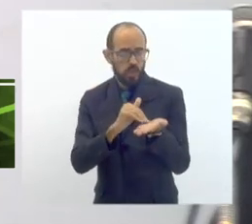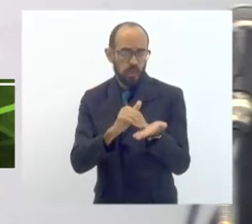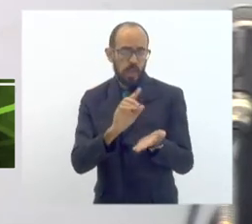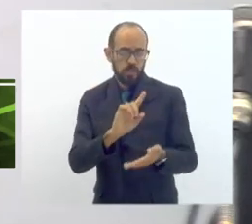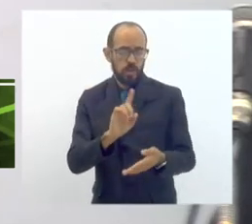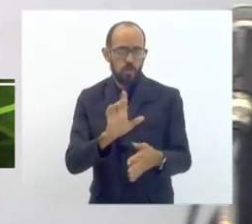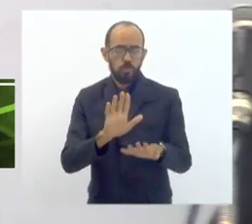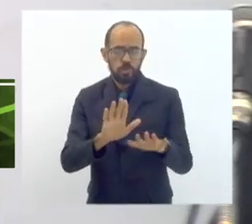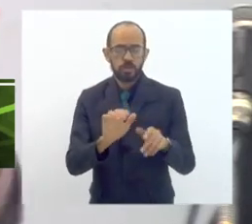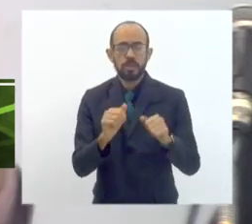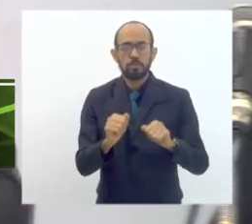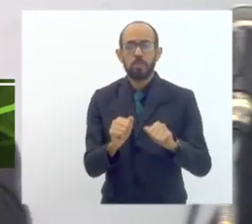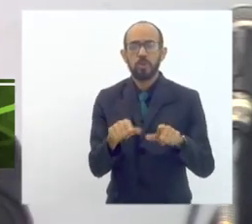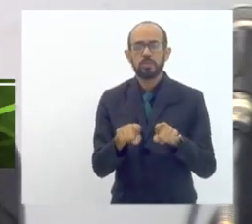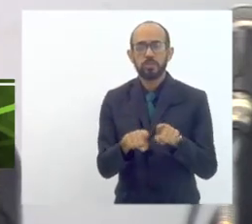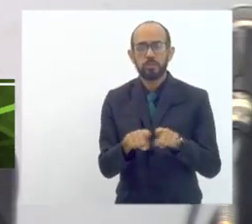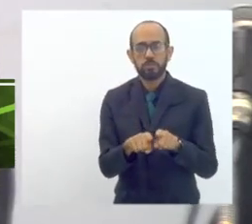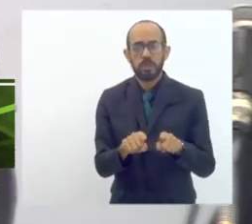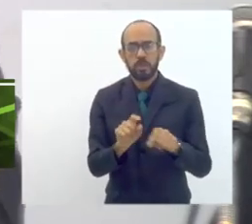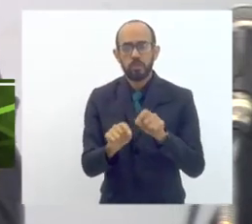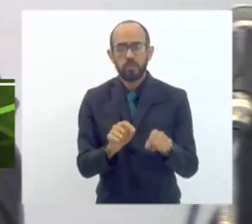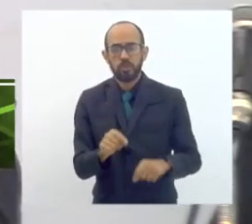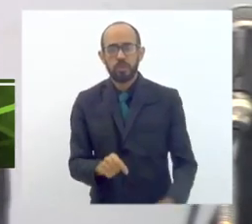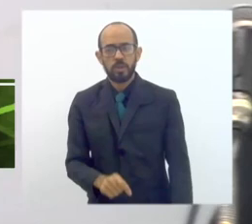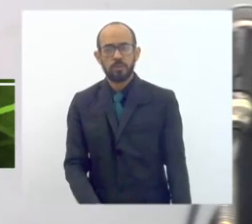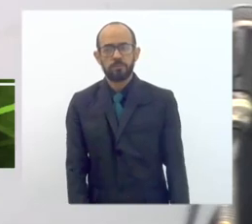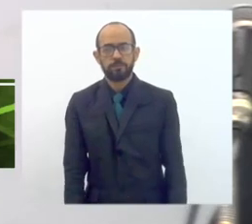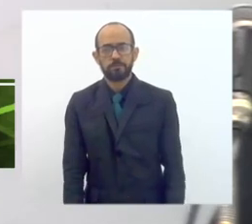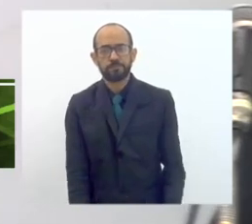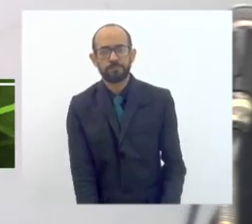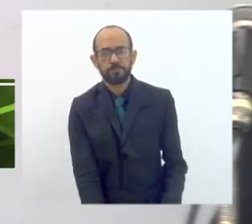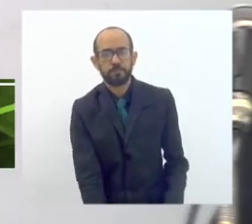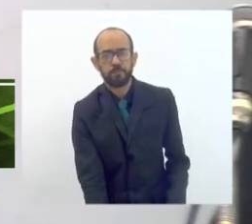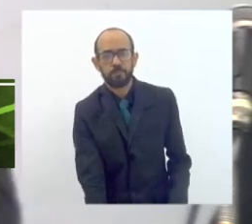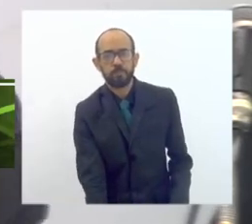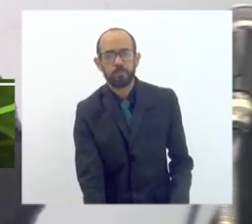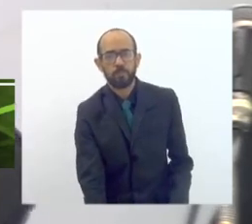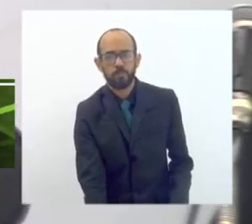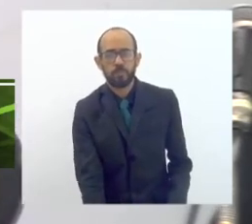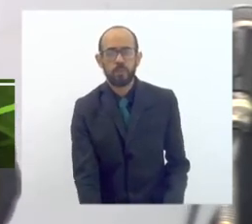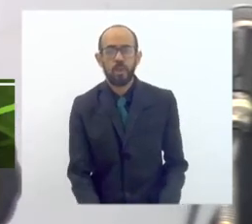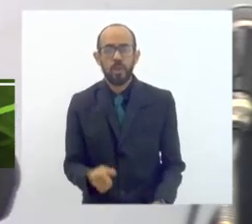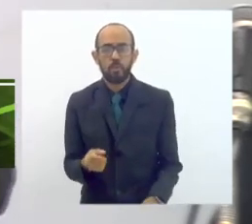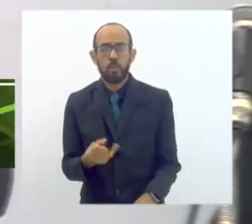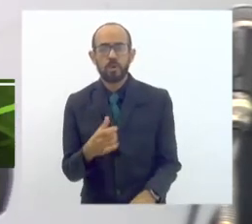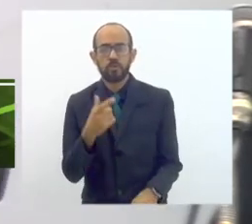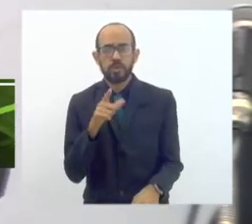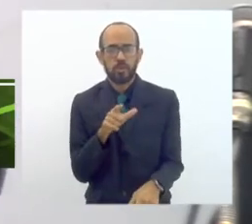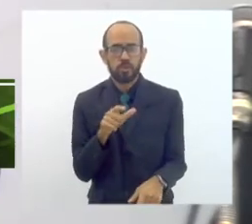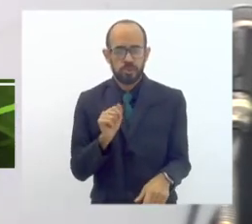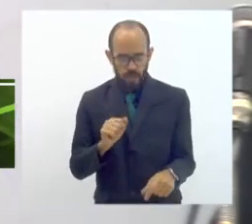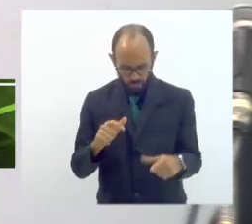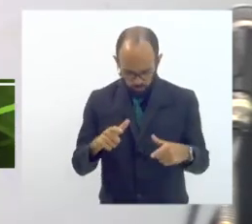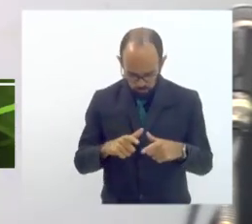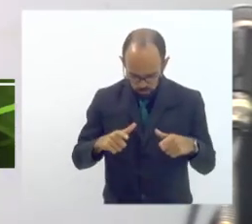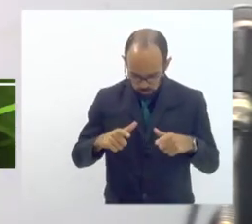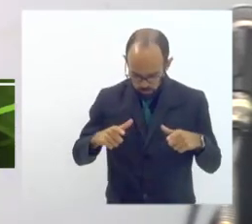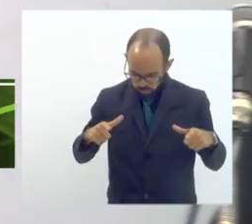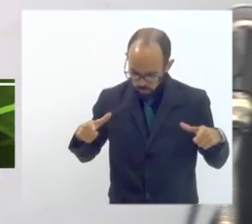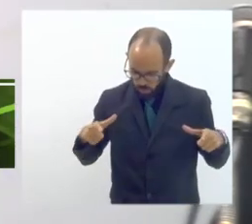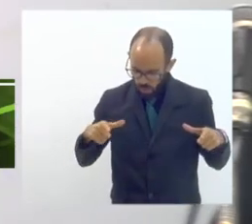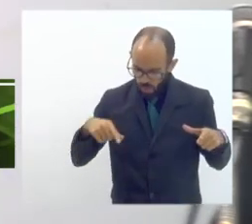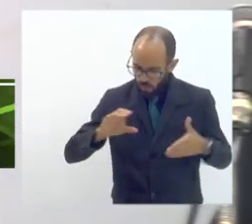povo. Mas ele pode, ao produzir ganho de escala e organização e possibilitar a integração com